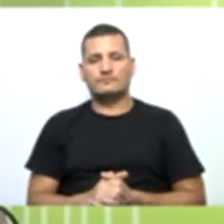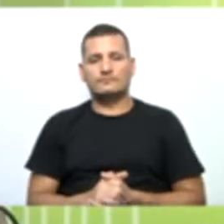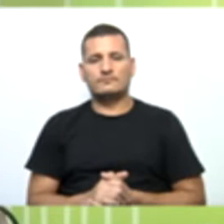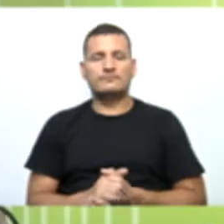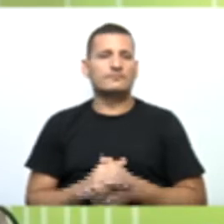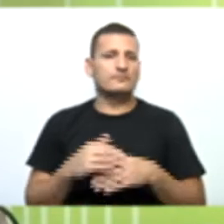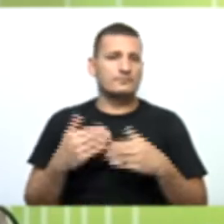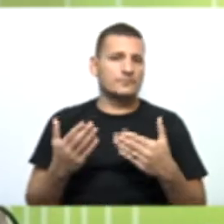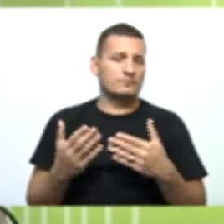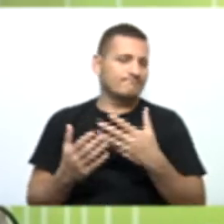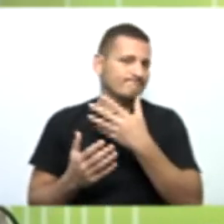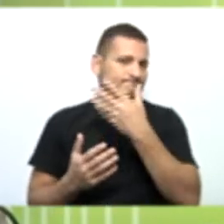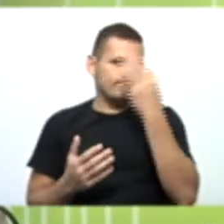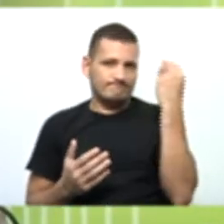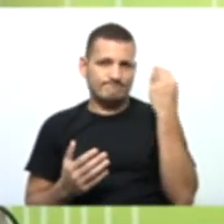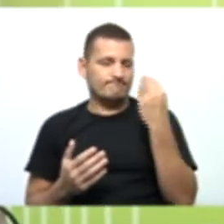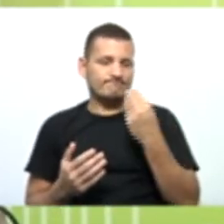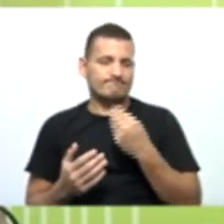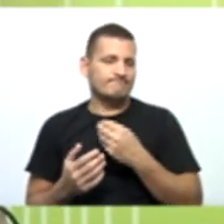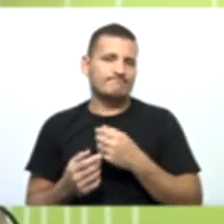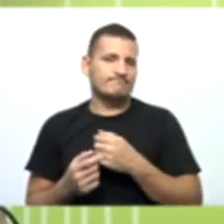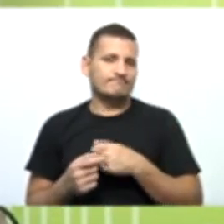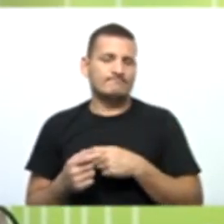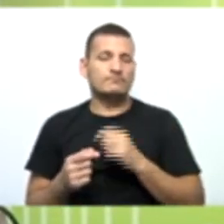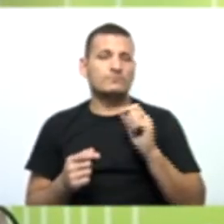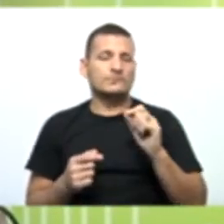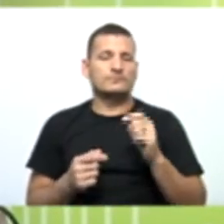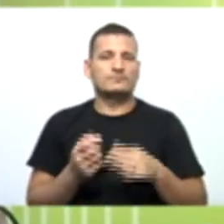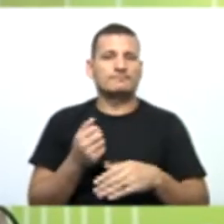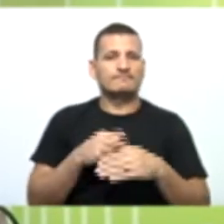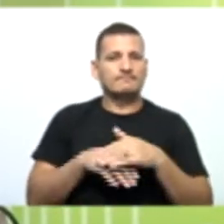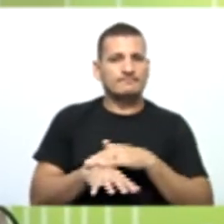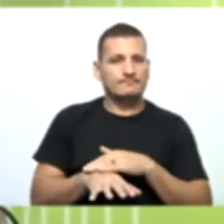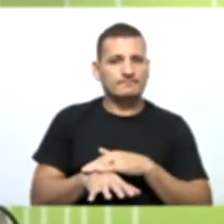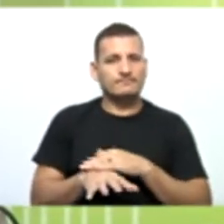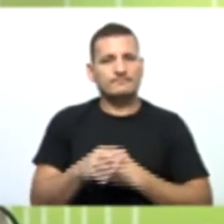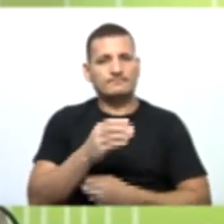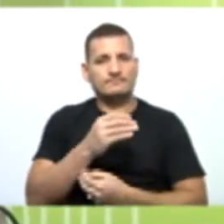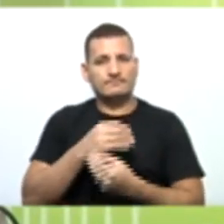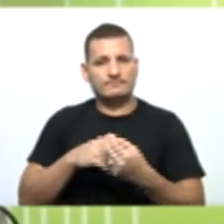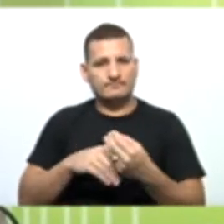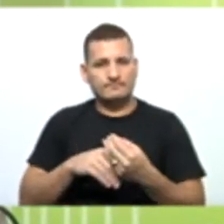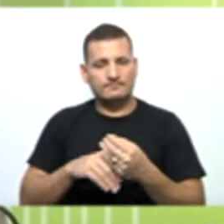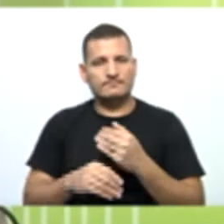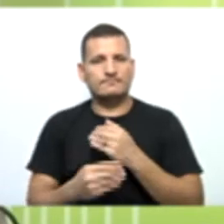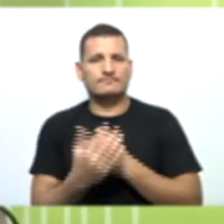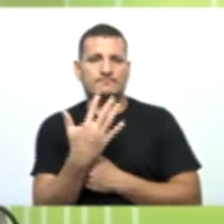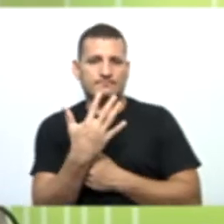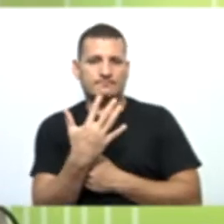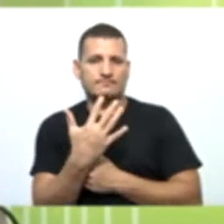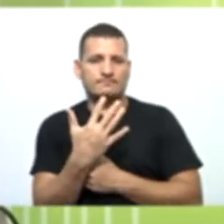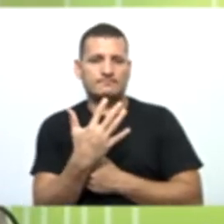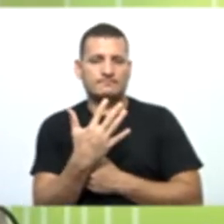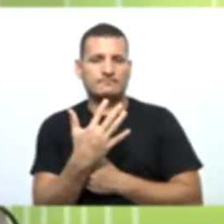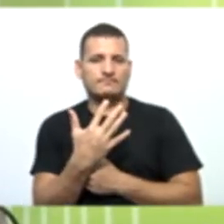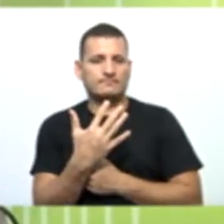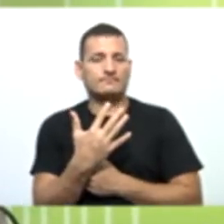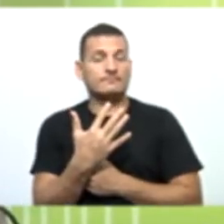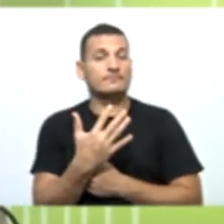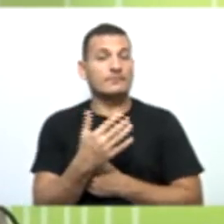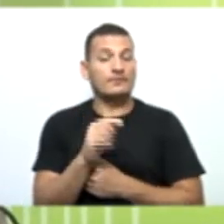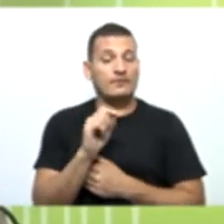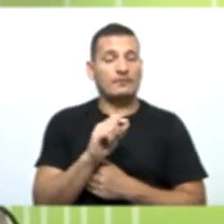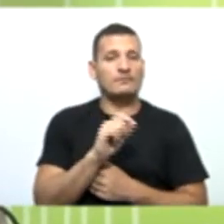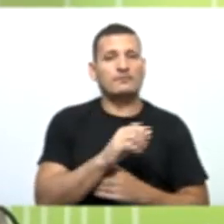não tem como esquecer. Entrada, processamento e a saída. Essa é a